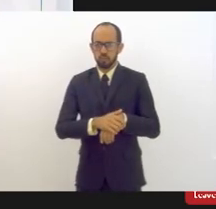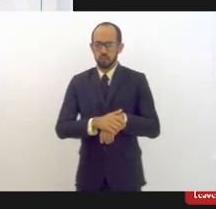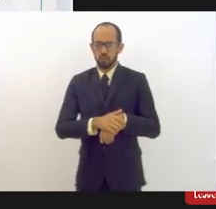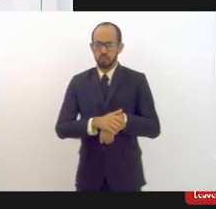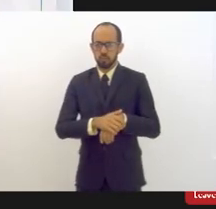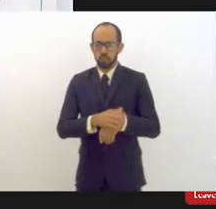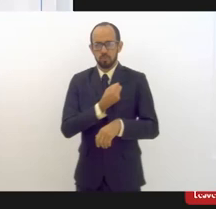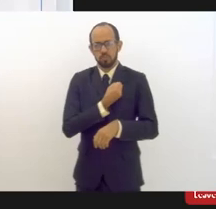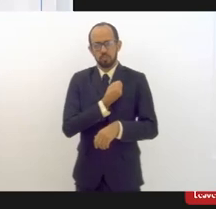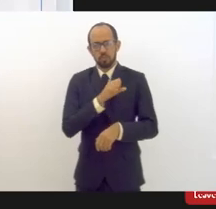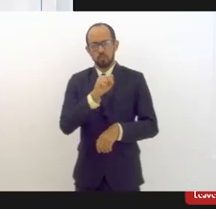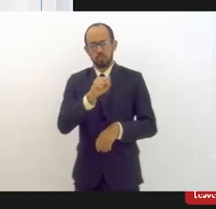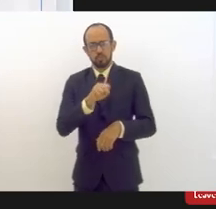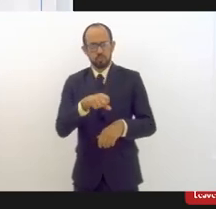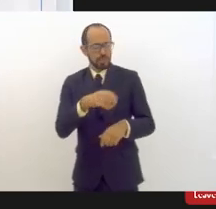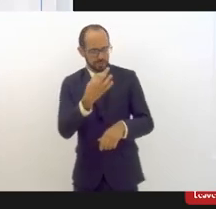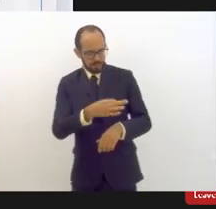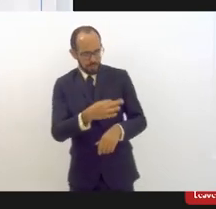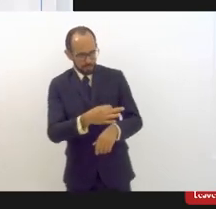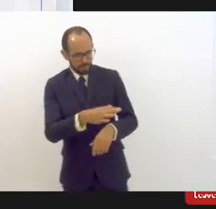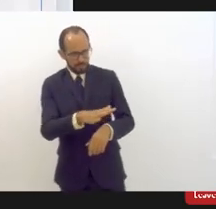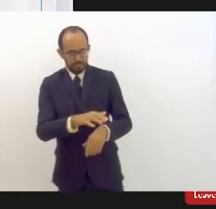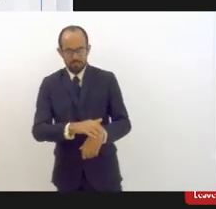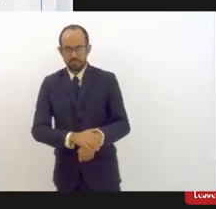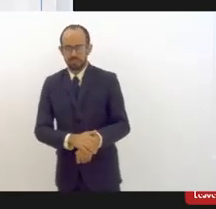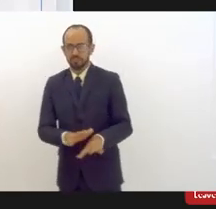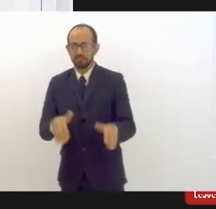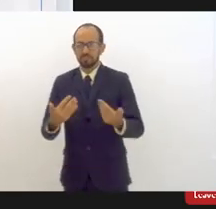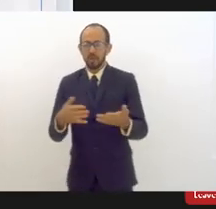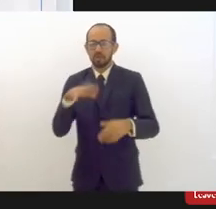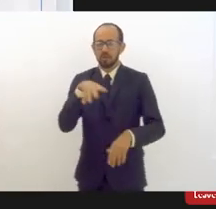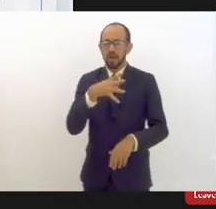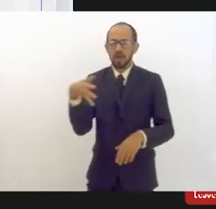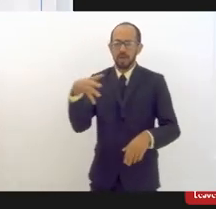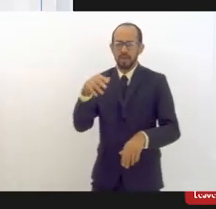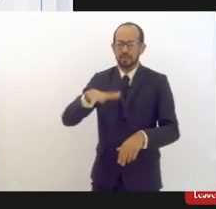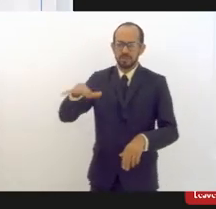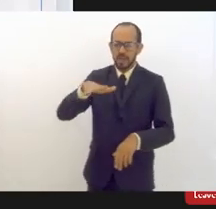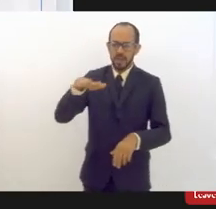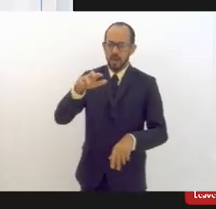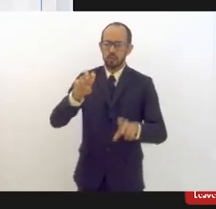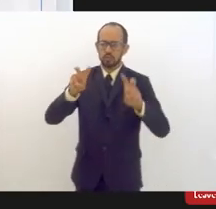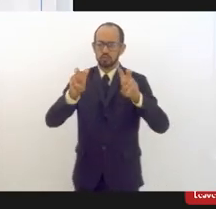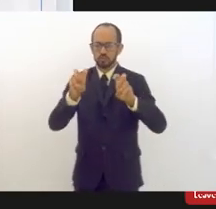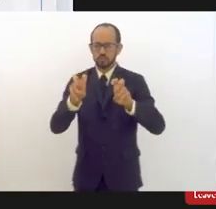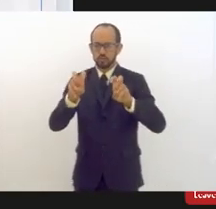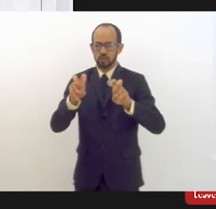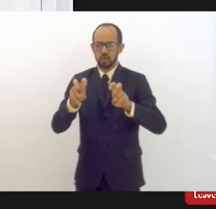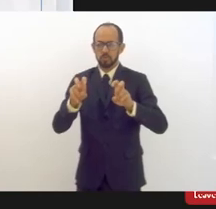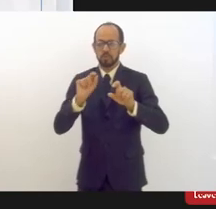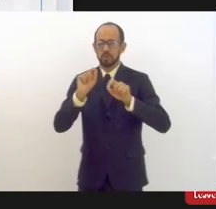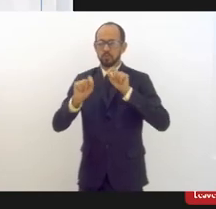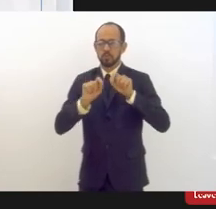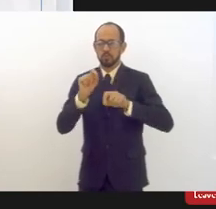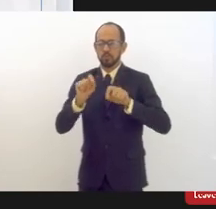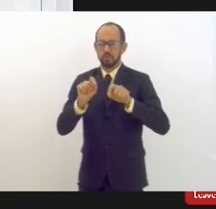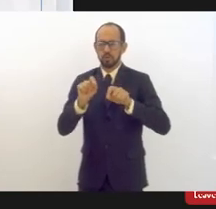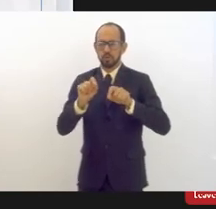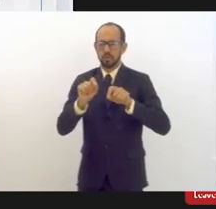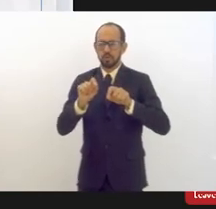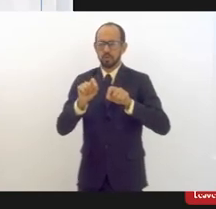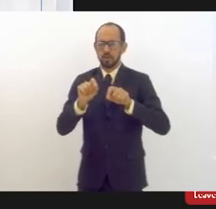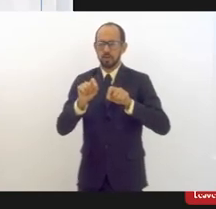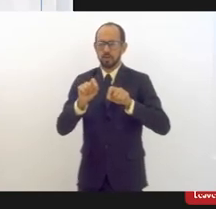Tá certo? Tá certo. A distorção foi para depois. Aqui tem um quadro geral sobre as unidades estaduais com